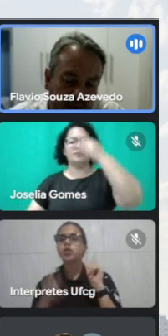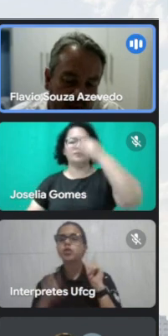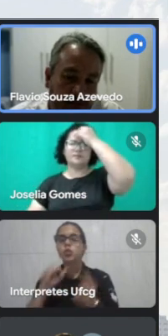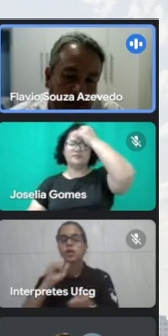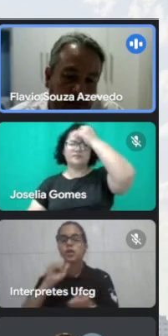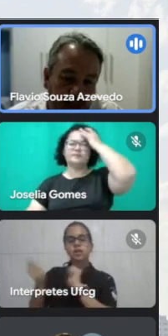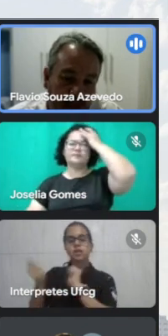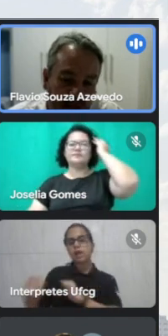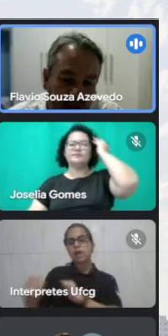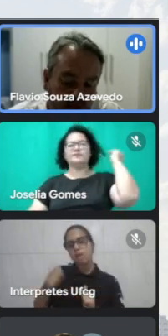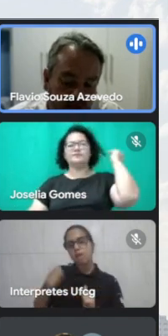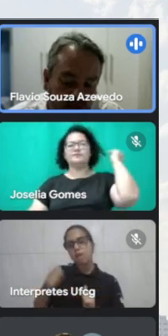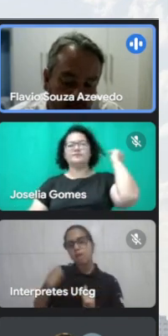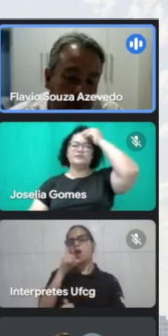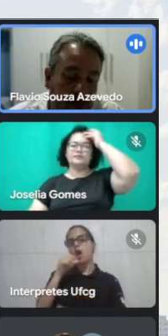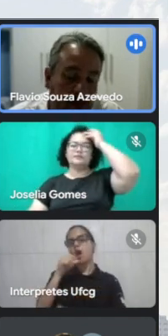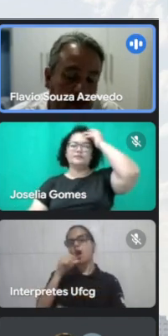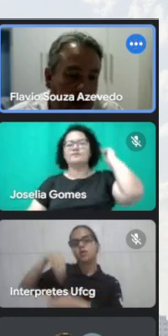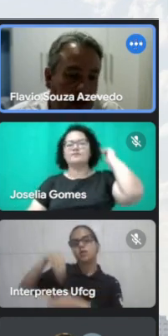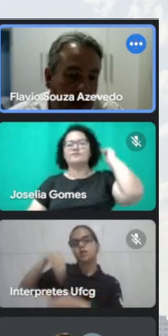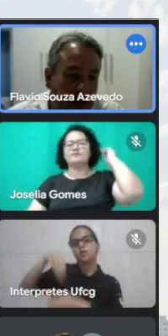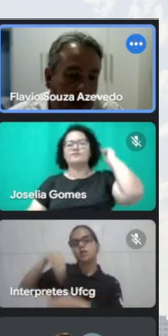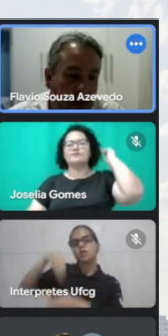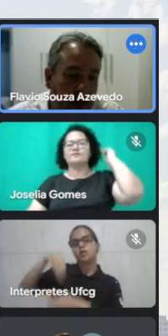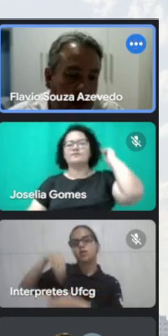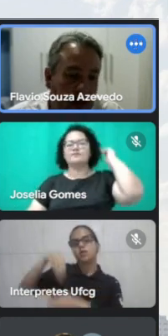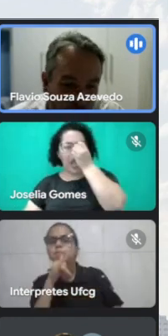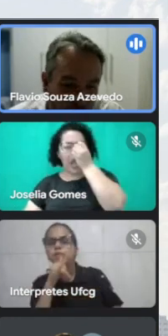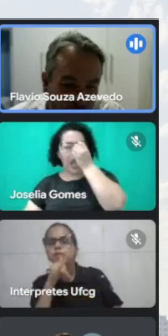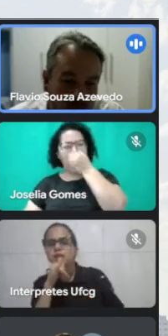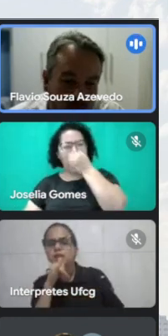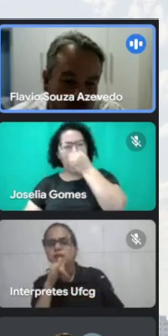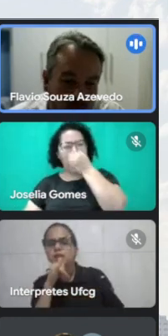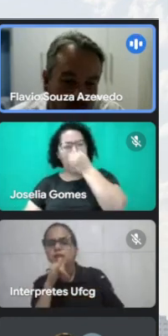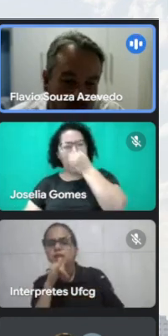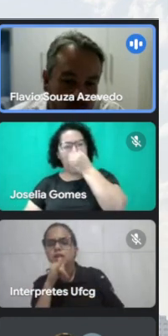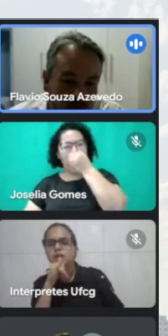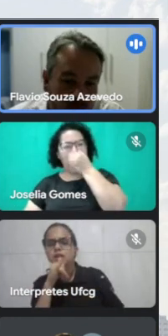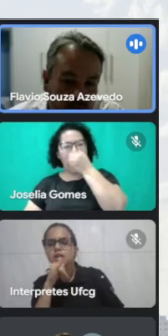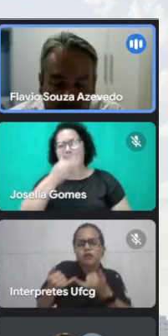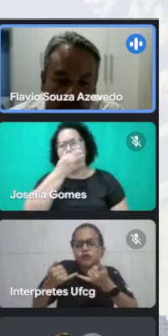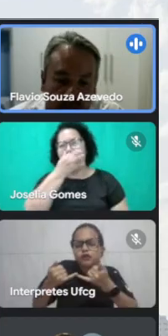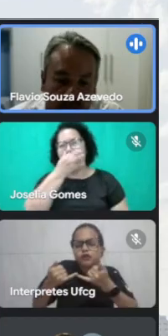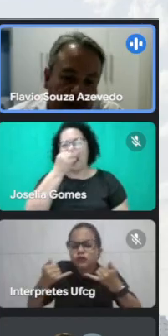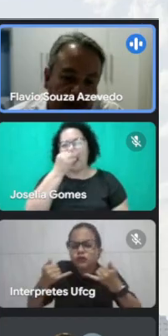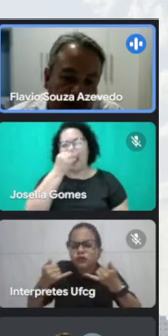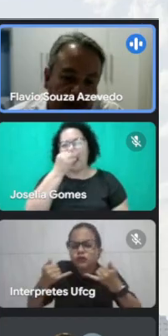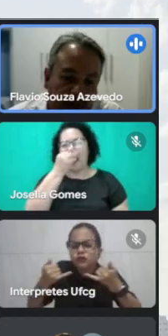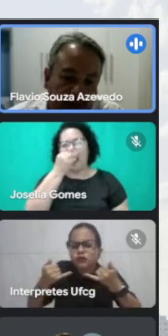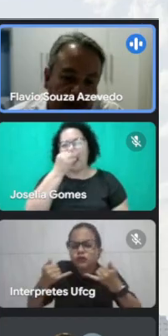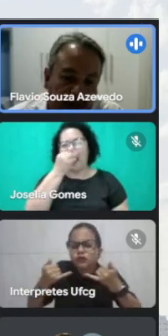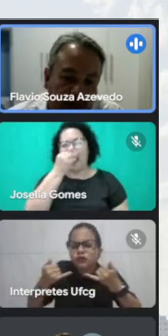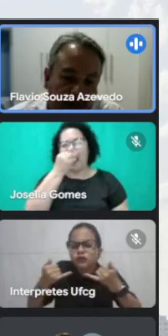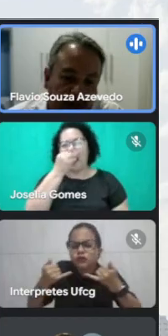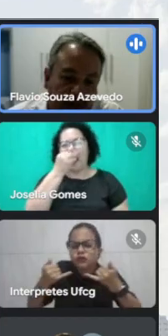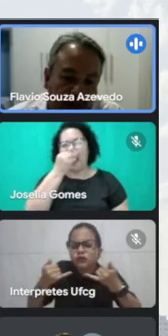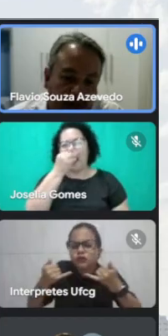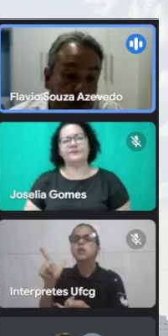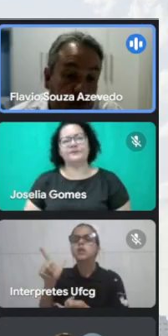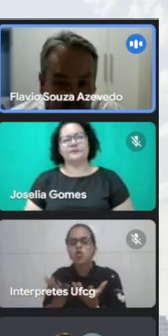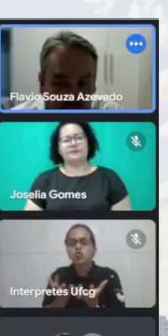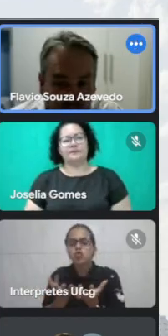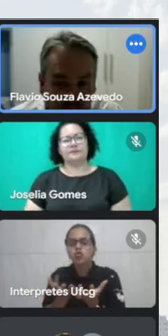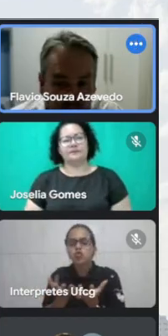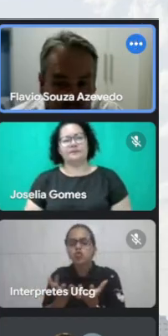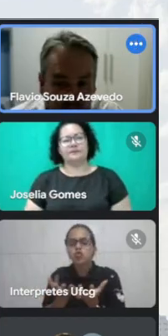bem finas, que permitem que flutue. Alguns caules são ocos, né, para que ela consiga flutuar aí em